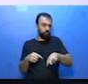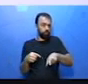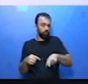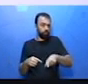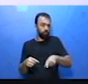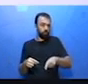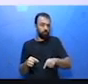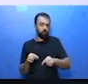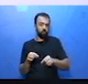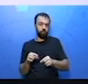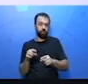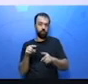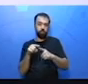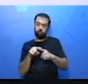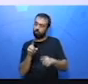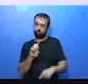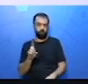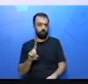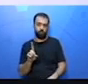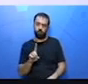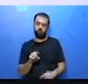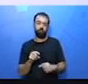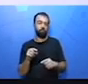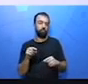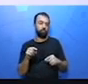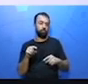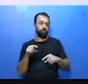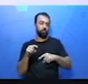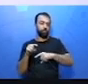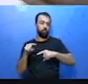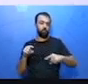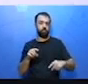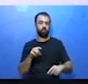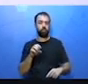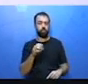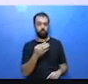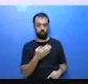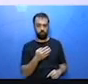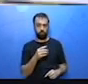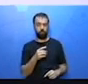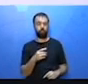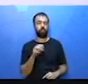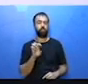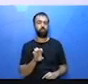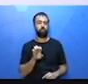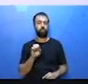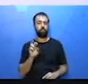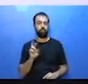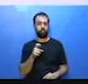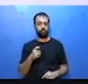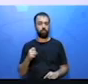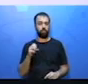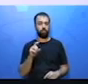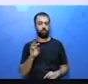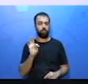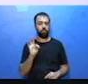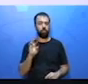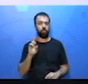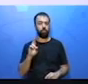toca a circunferência em nenhum ponto, chamado de externa. Quando a